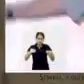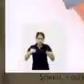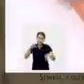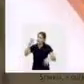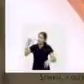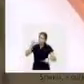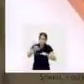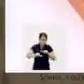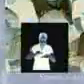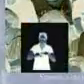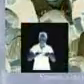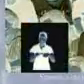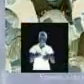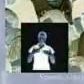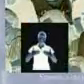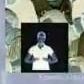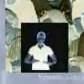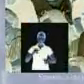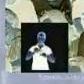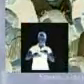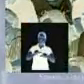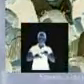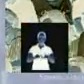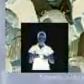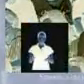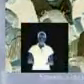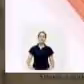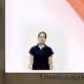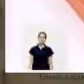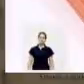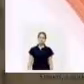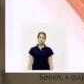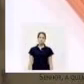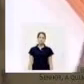corpo. A medicina fica extasiada diante da beleza do corpo.